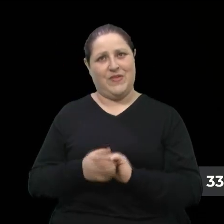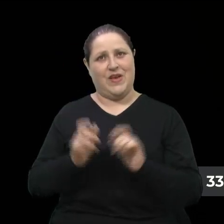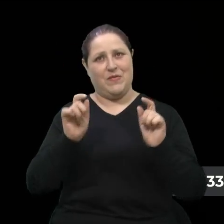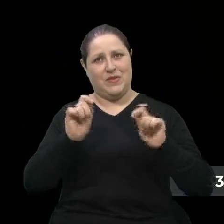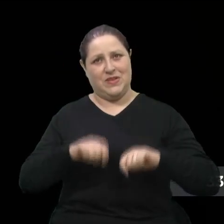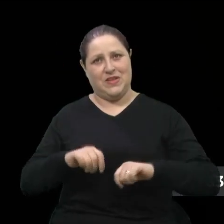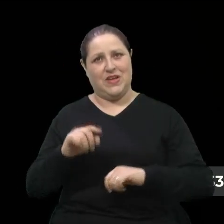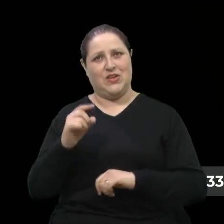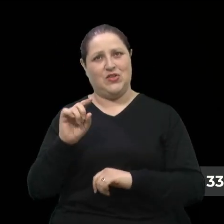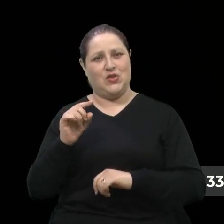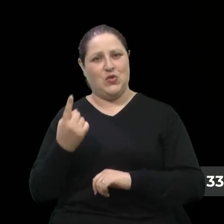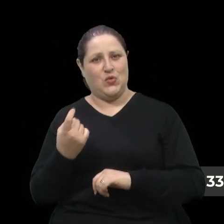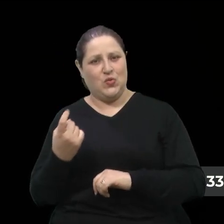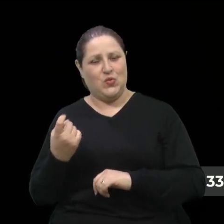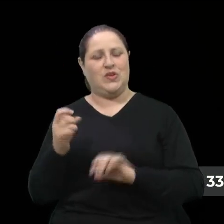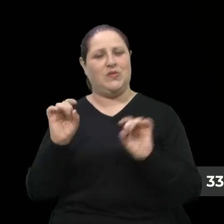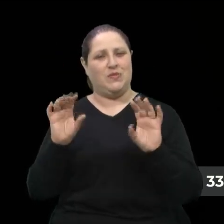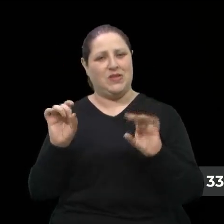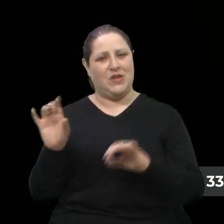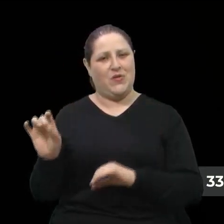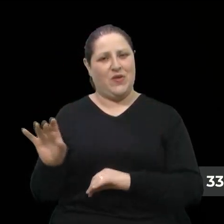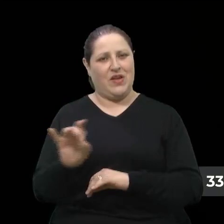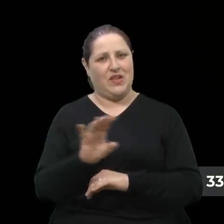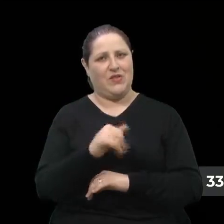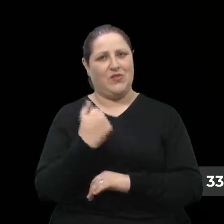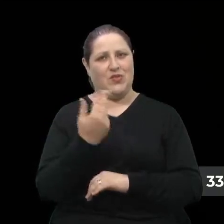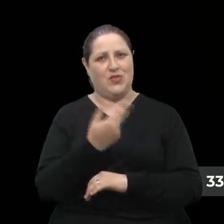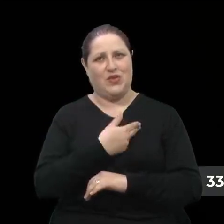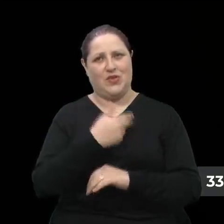única e especial de cada um de nós. Muito obrigada.